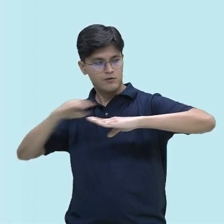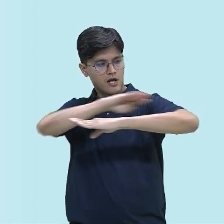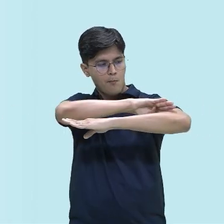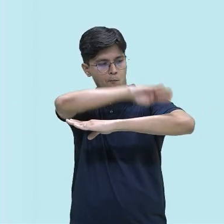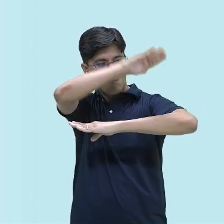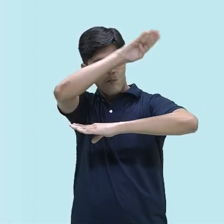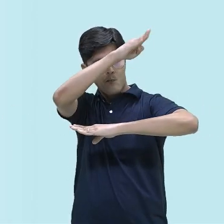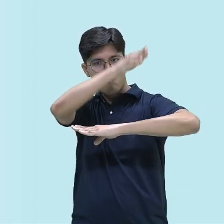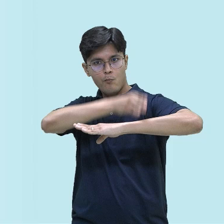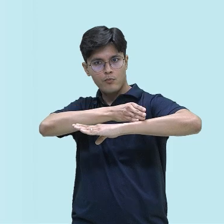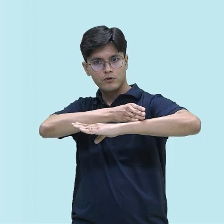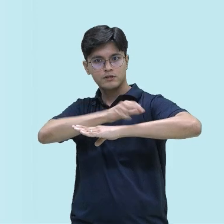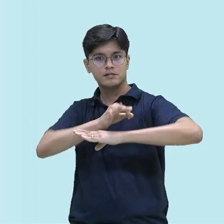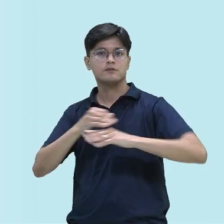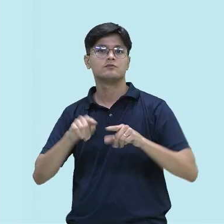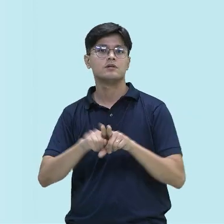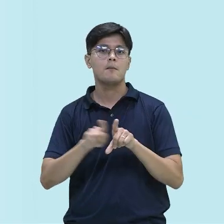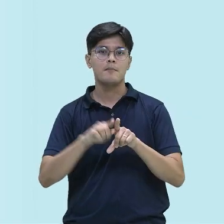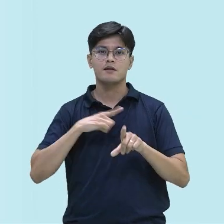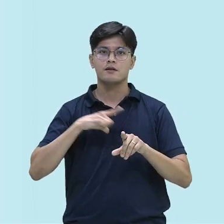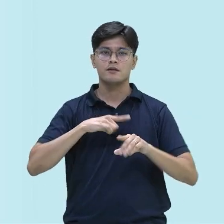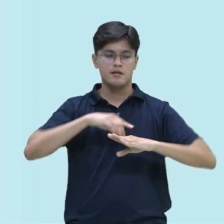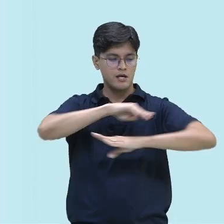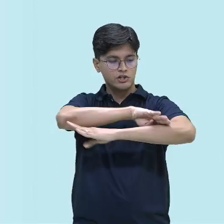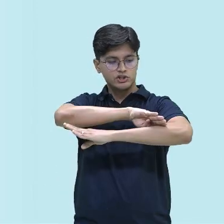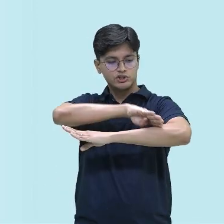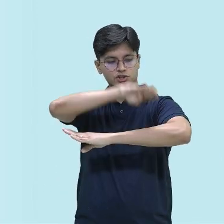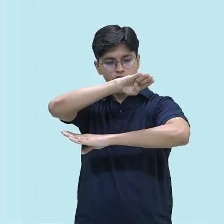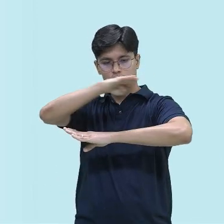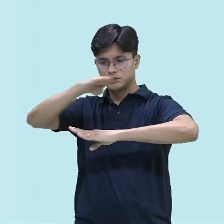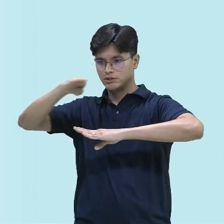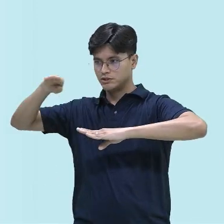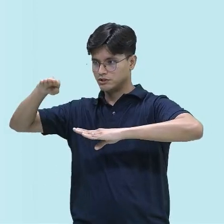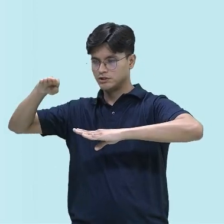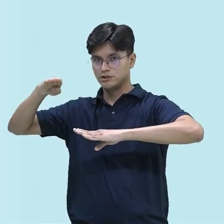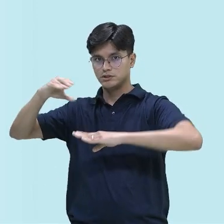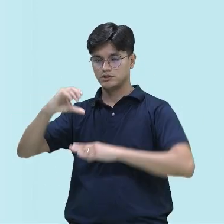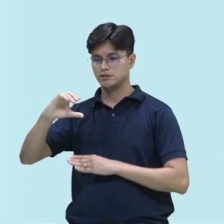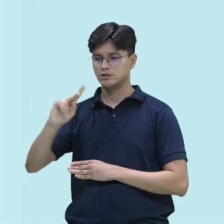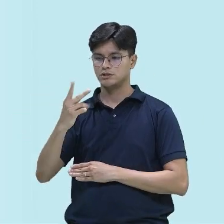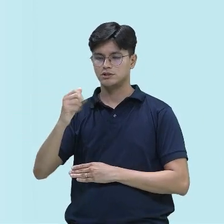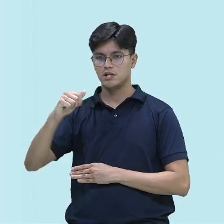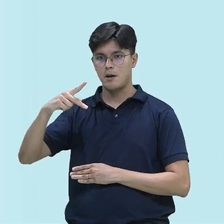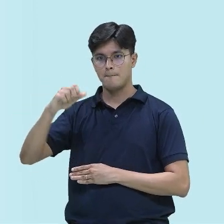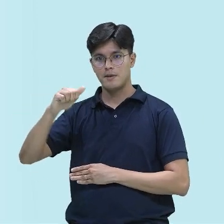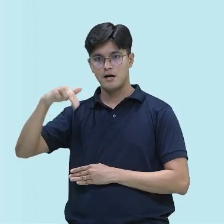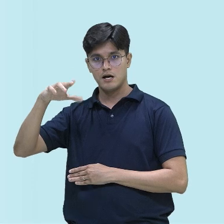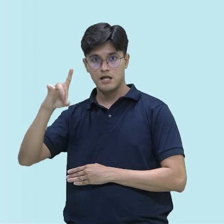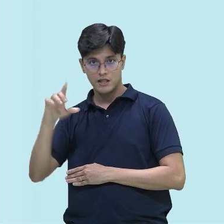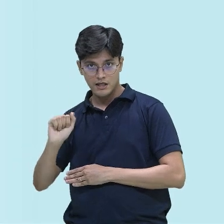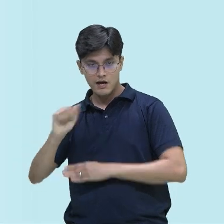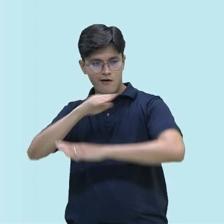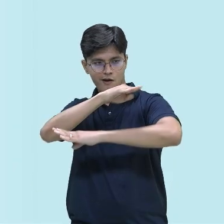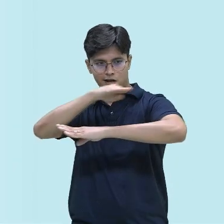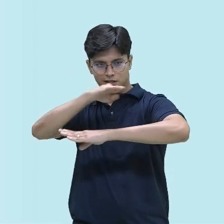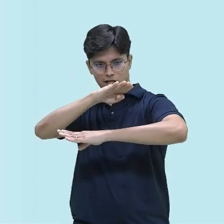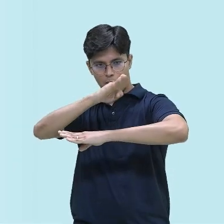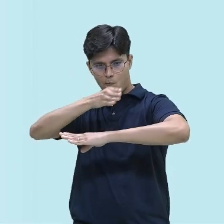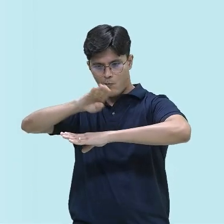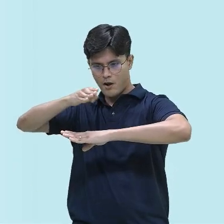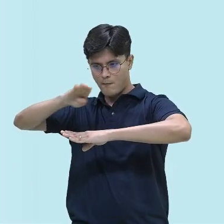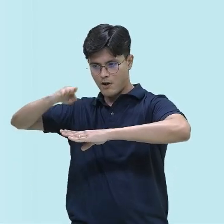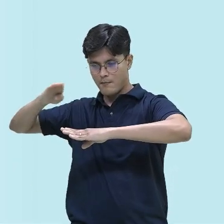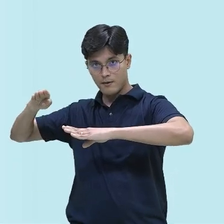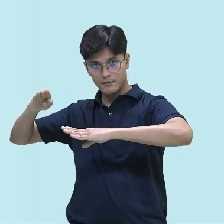forma de relevo com o topo, o quê? Plano. E alguns desníveis, né, que a gente vai observar. Então, a gente já